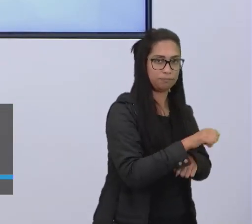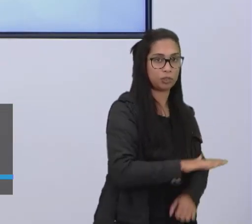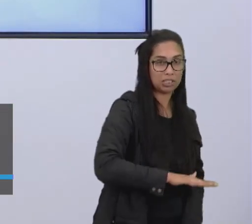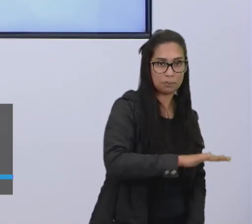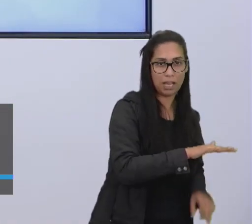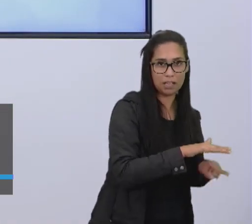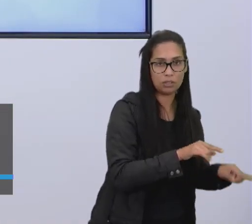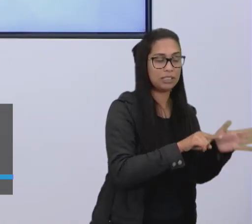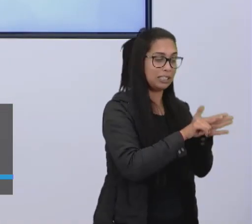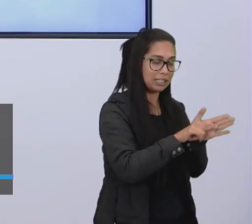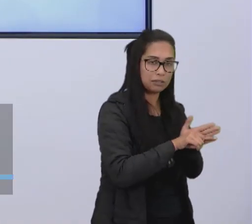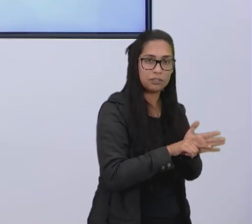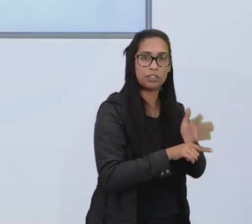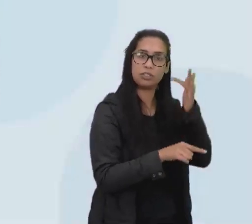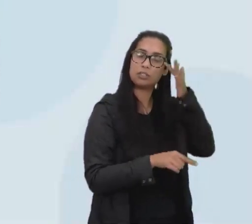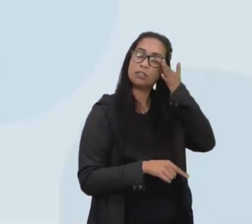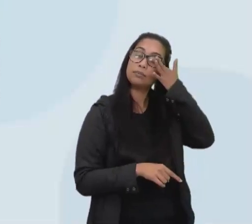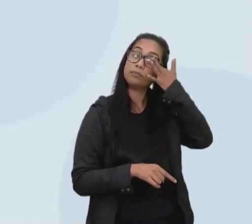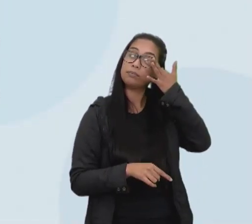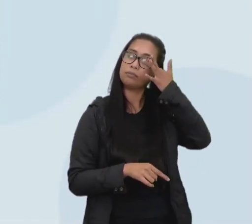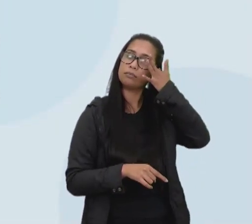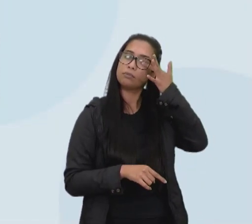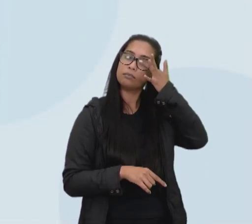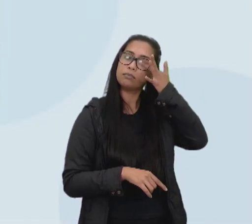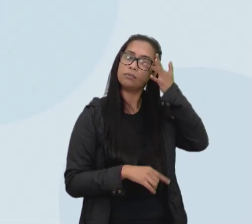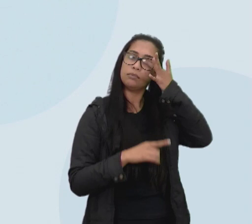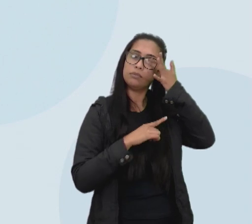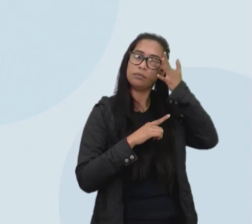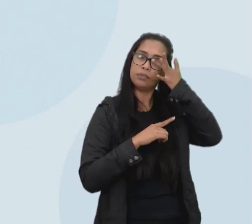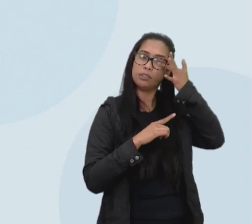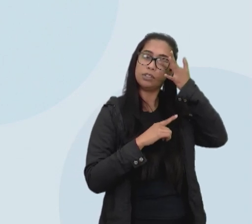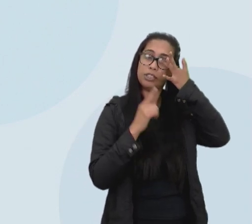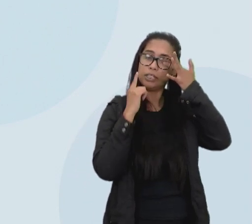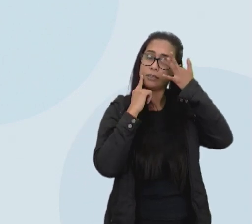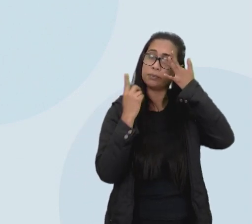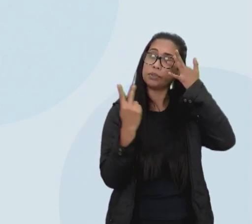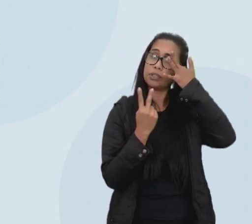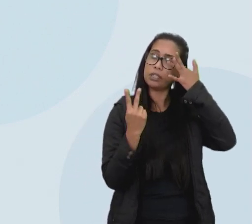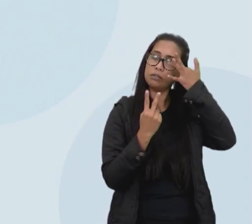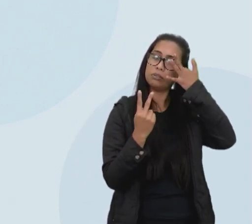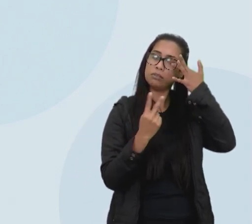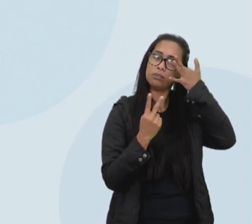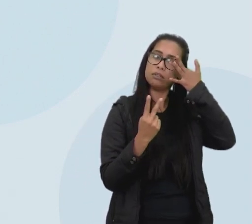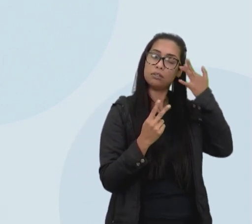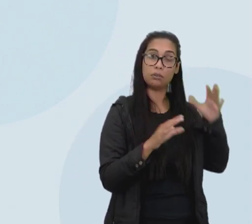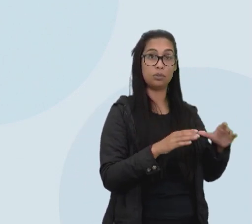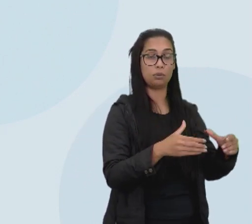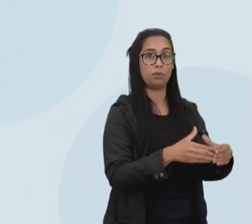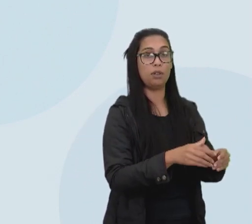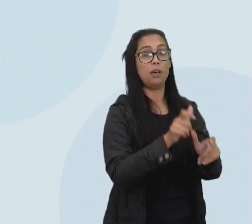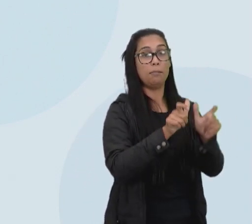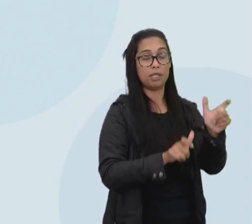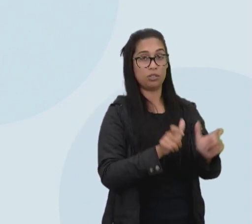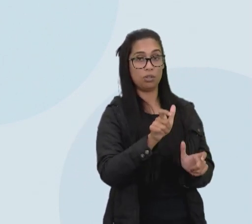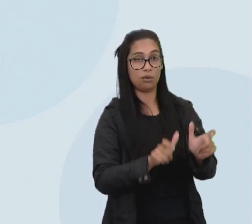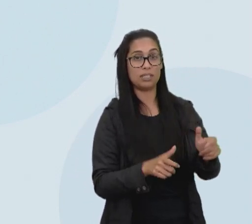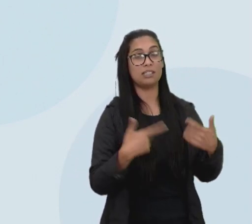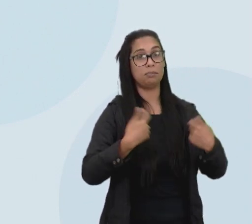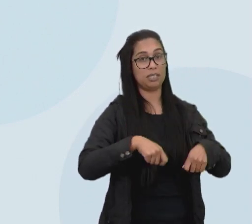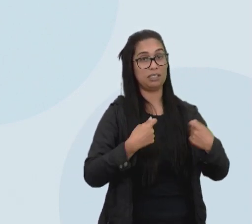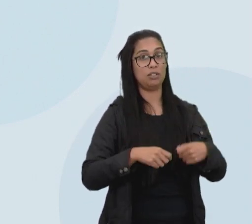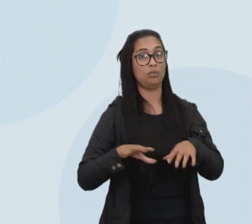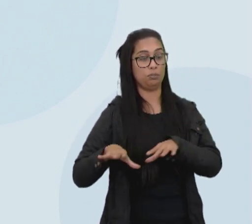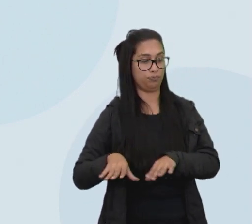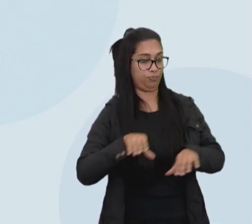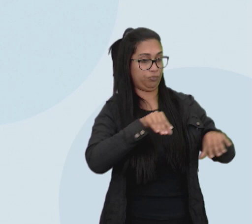observaram ali eram os outsiders. Outsiders, em inglês, é realmente os de fora. Aqueles que estão do lado